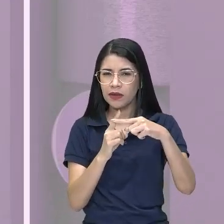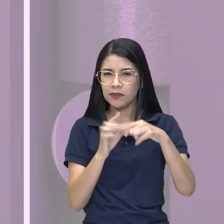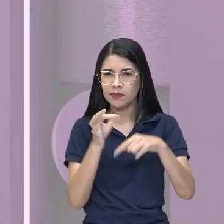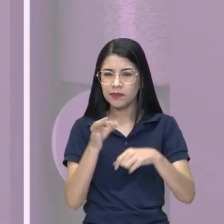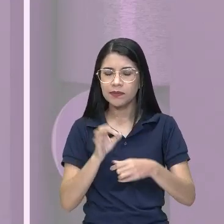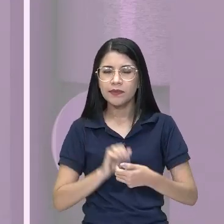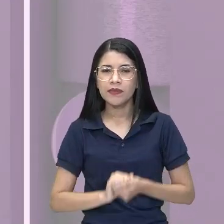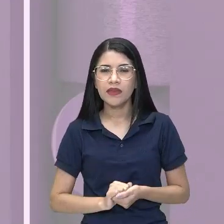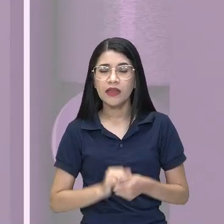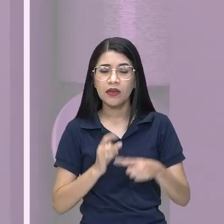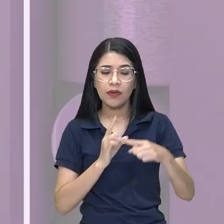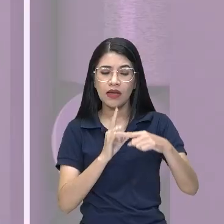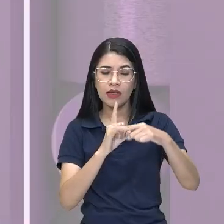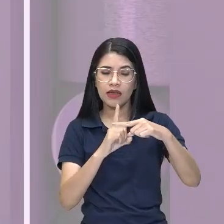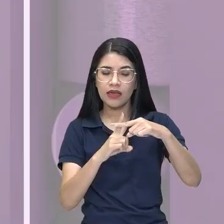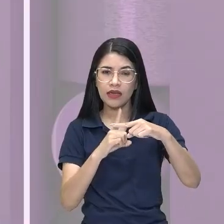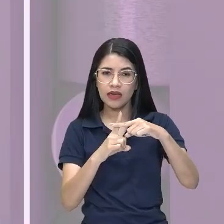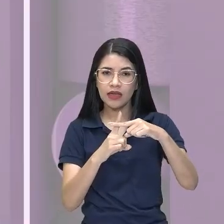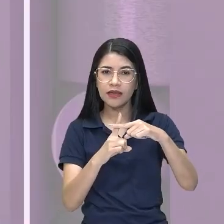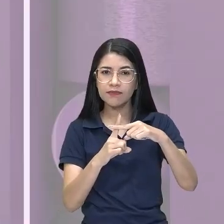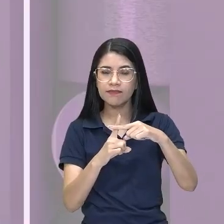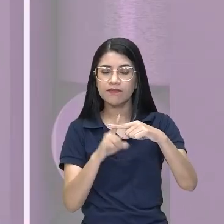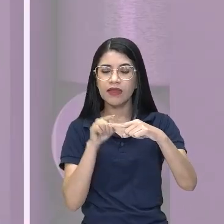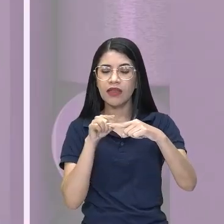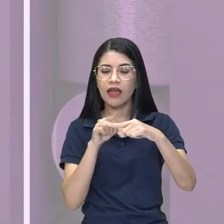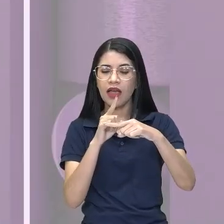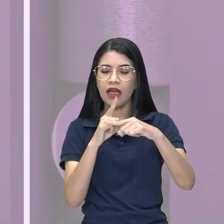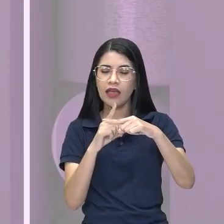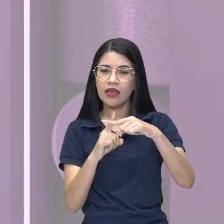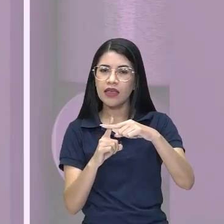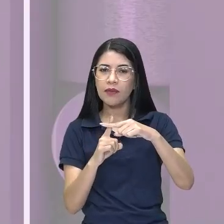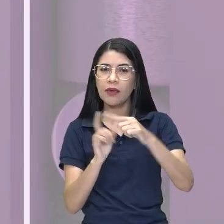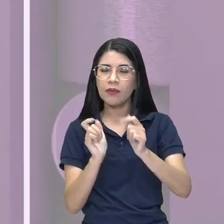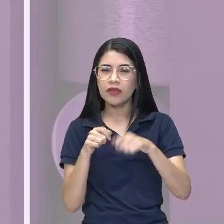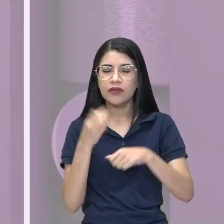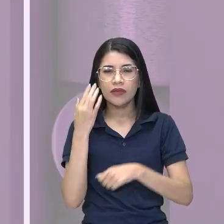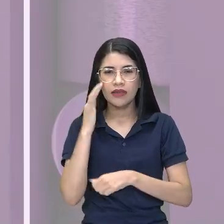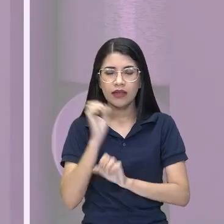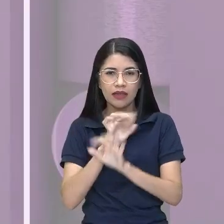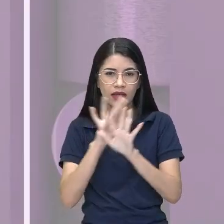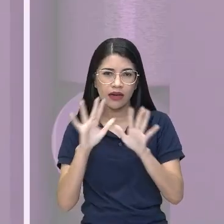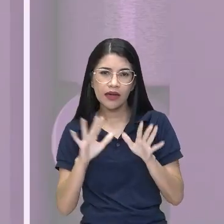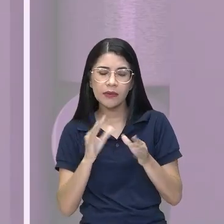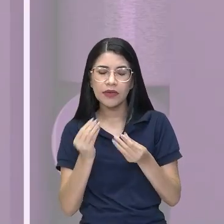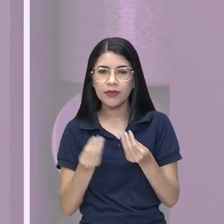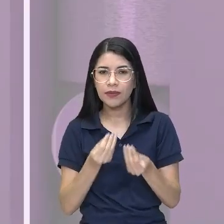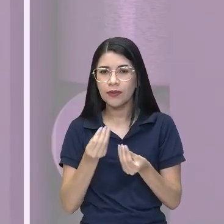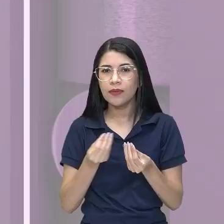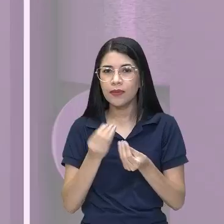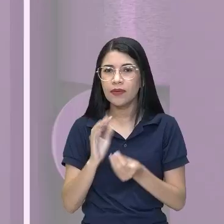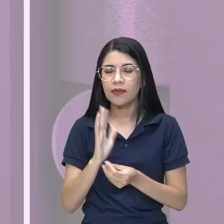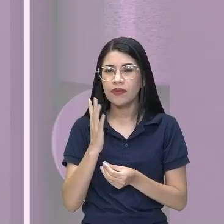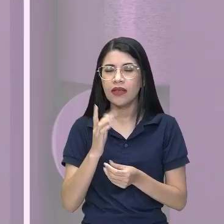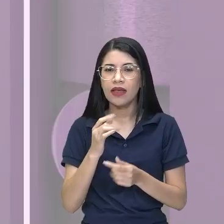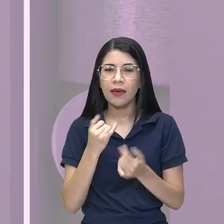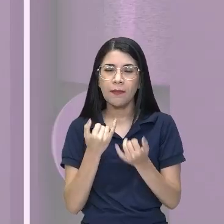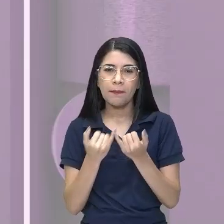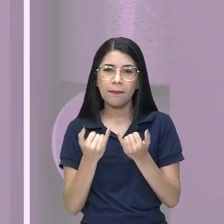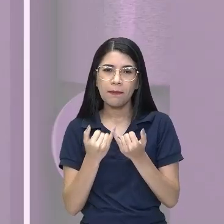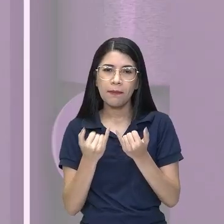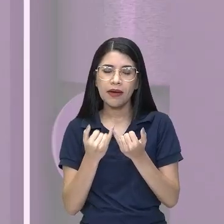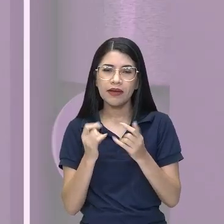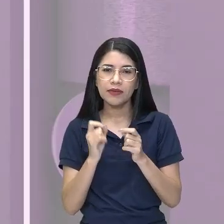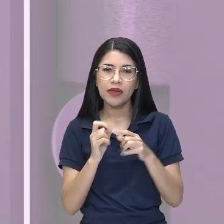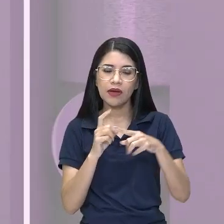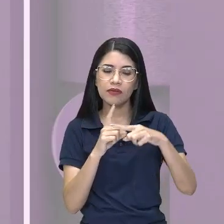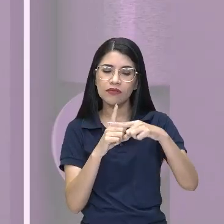quando eles se cruzam, lá na origem, não é que você, para ajudar você aí a gravar, a compreender, é como se fosse ali um umbigo, da onde eles vão,